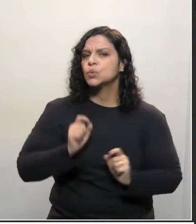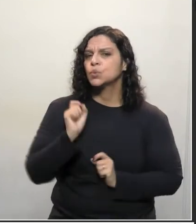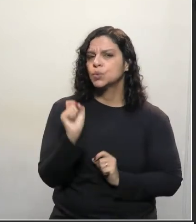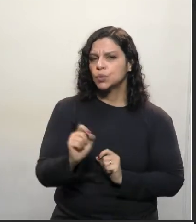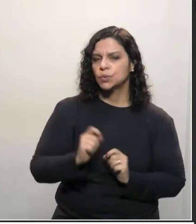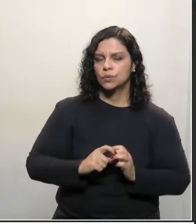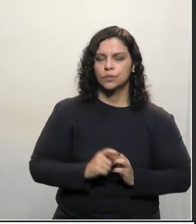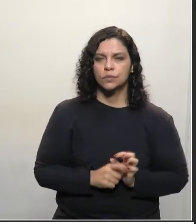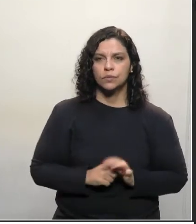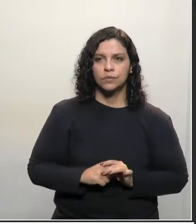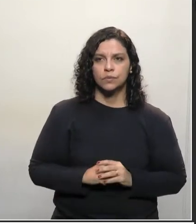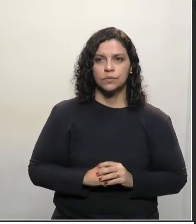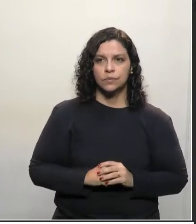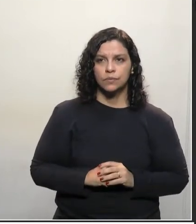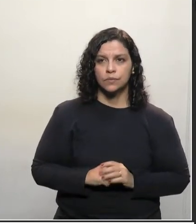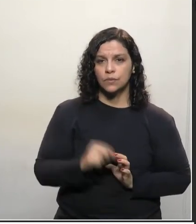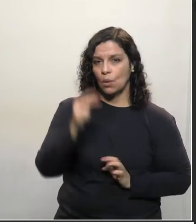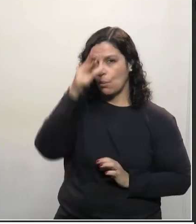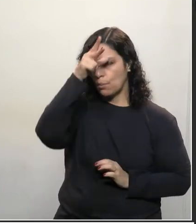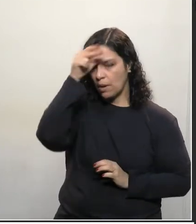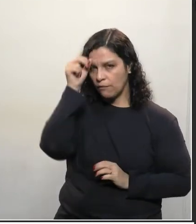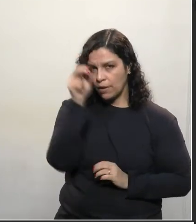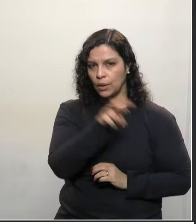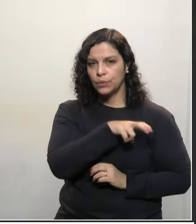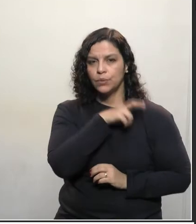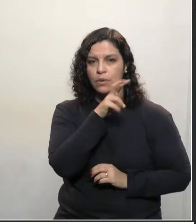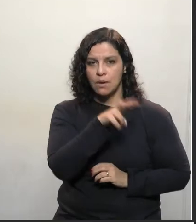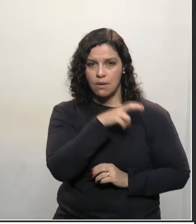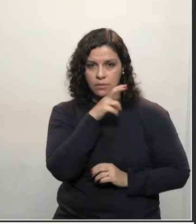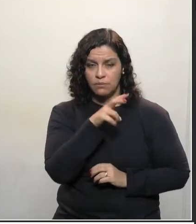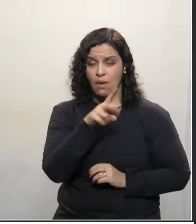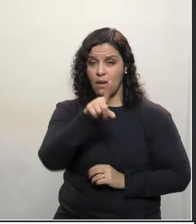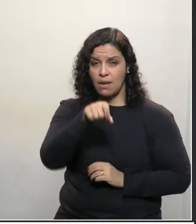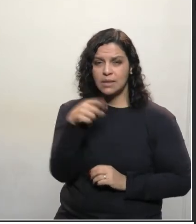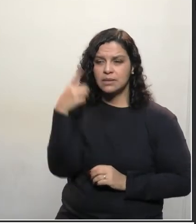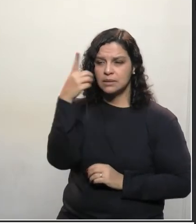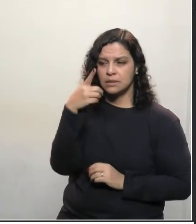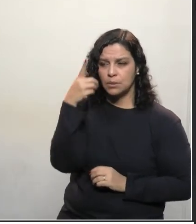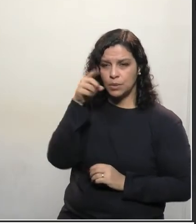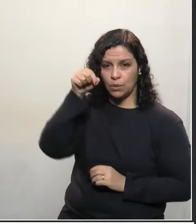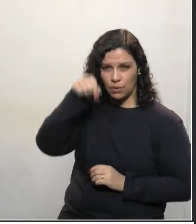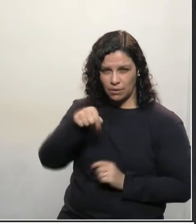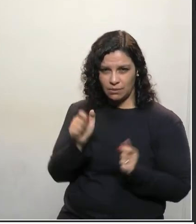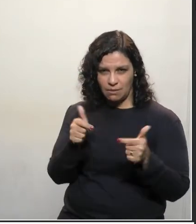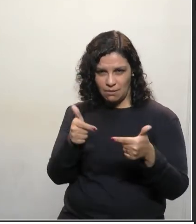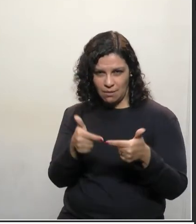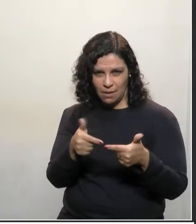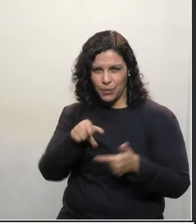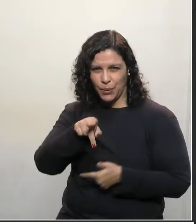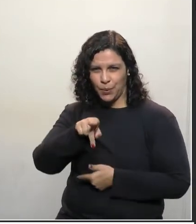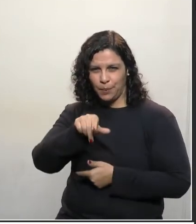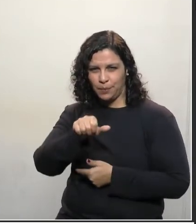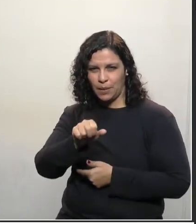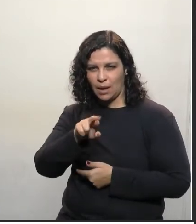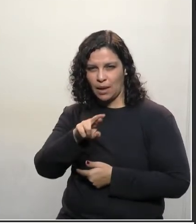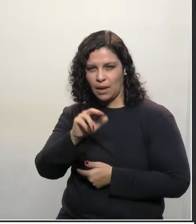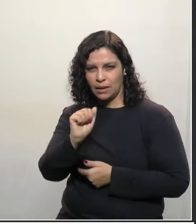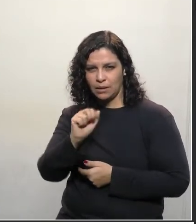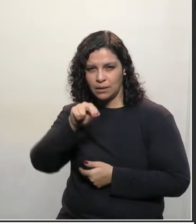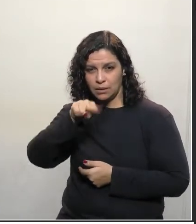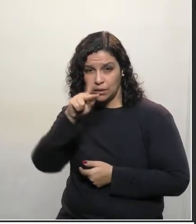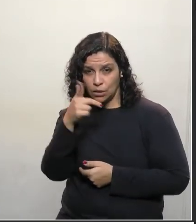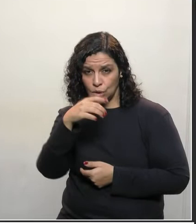que, quando o prefeito de Cascavel, Paranhos, era deputado aqui na casa, fiz junto com ele um